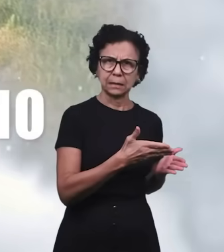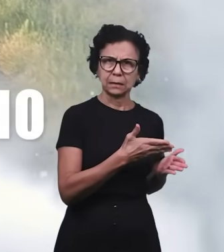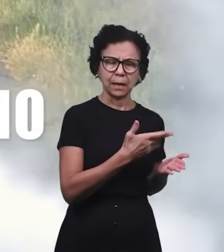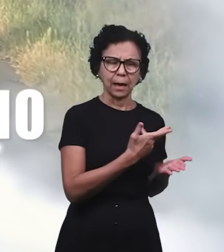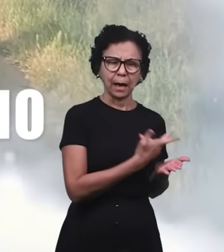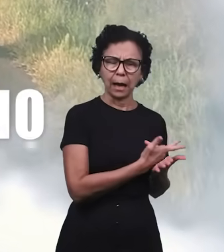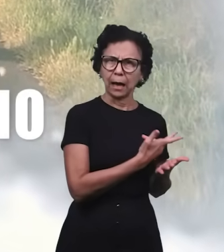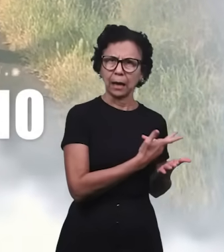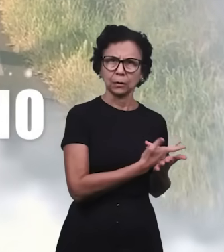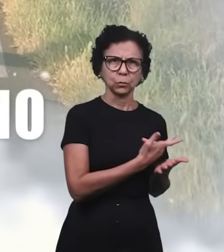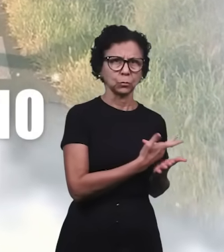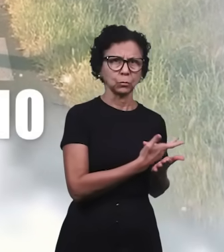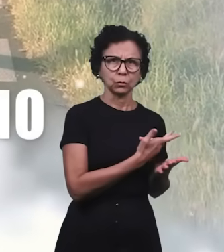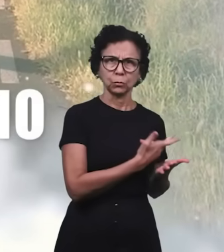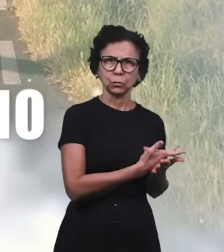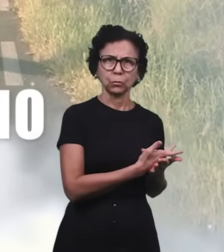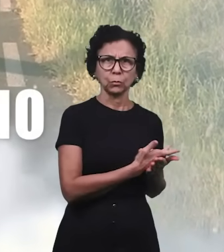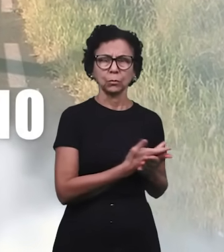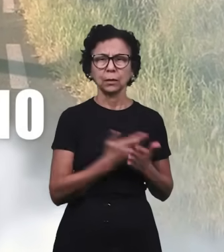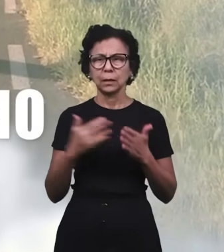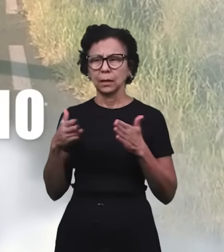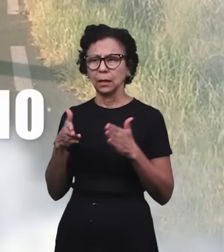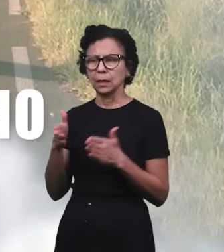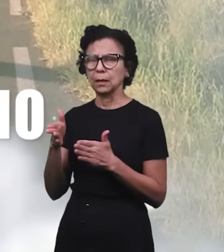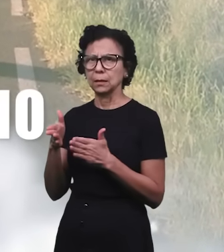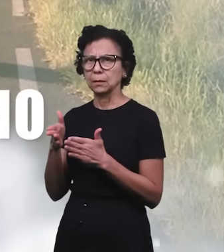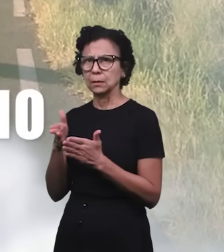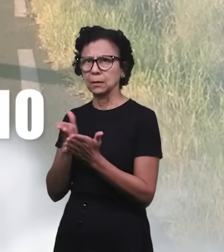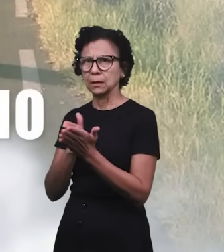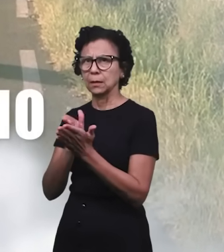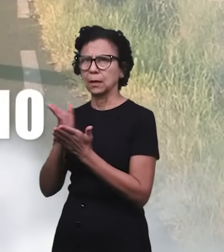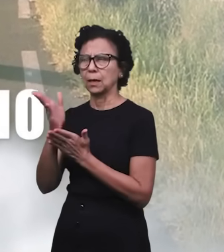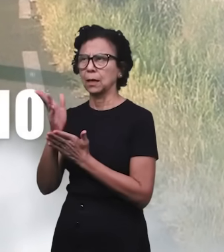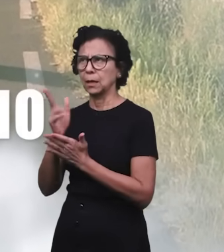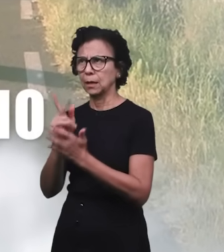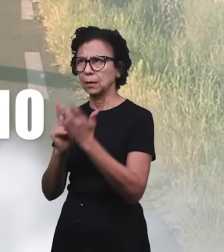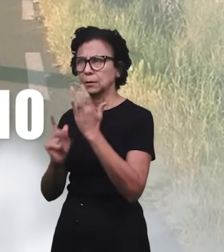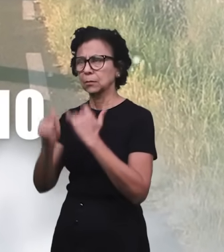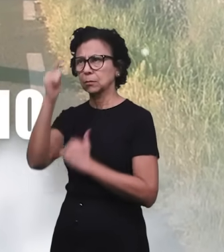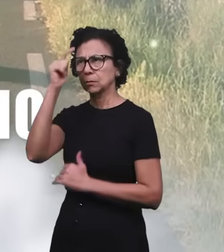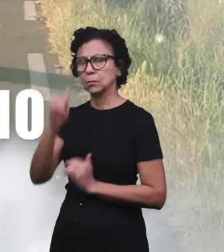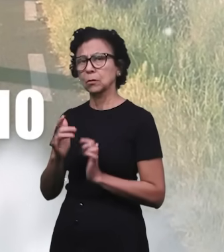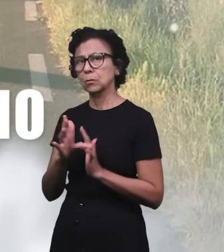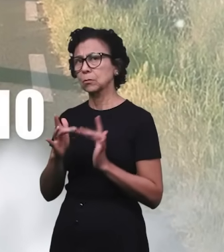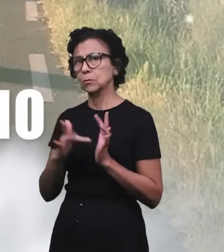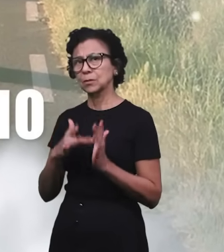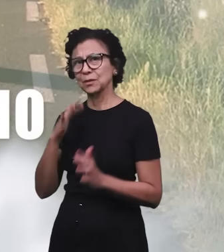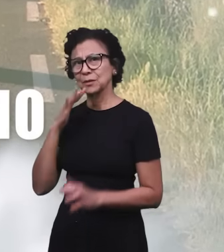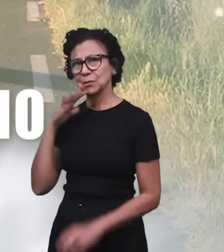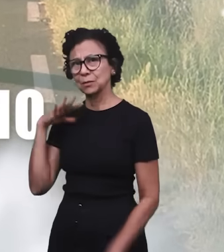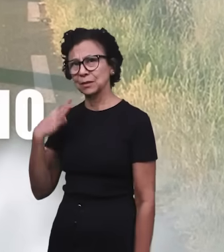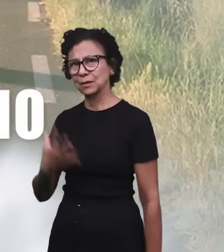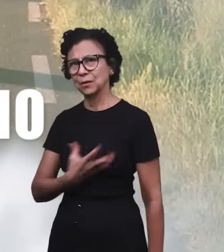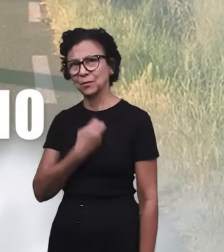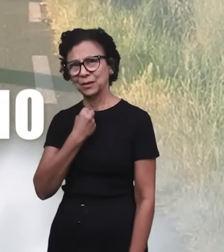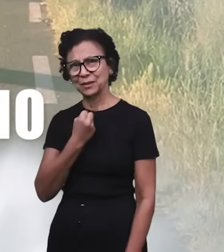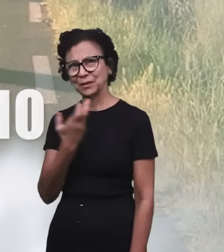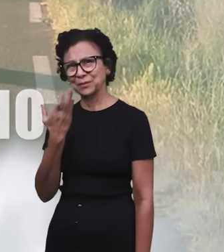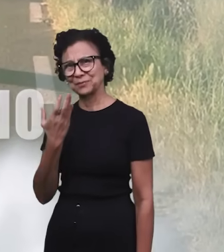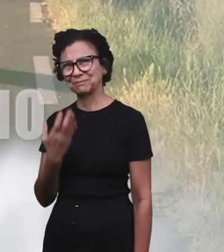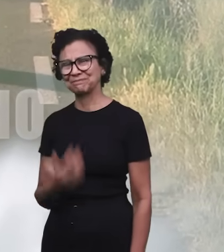sigas por outro caminho, que a porta do céu sou